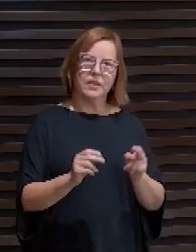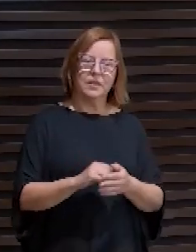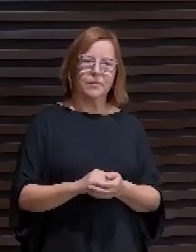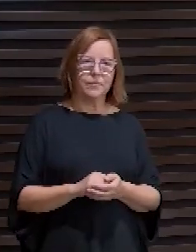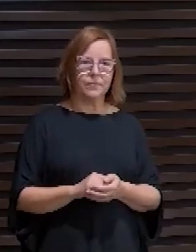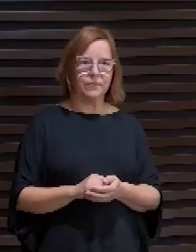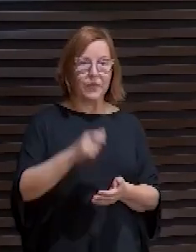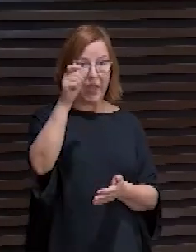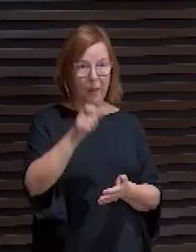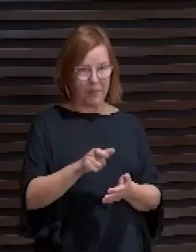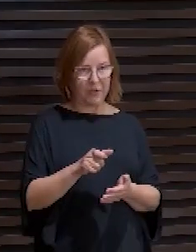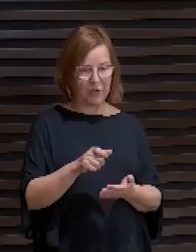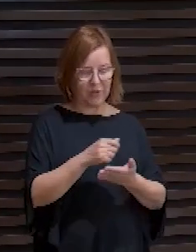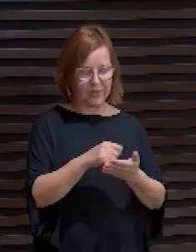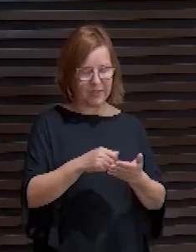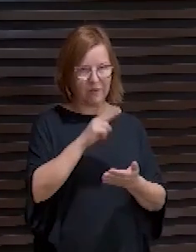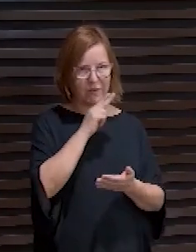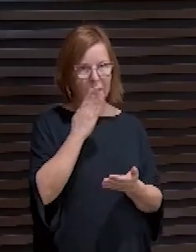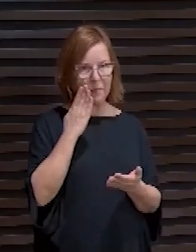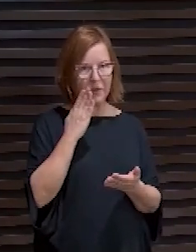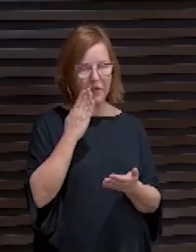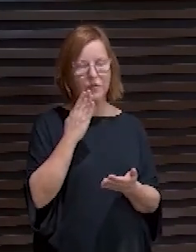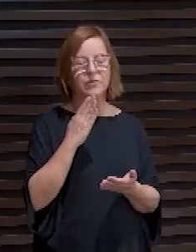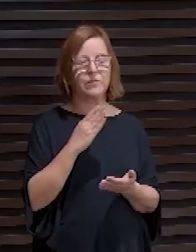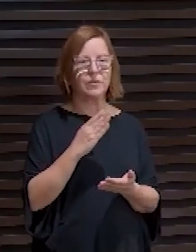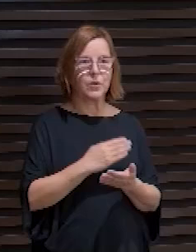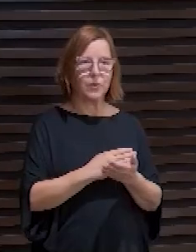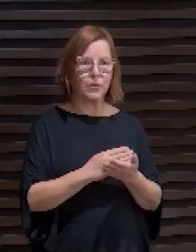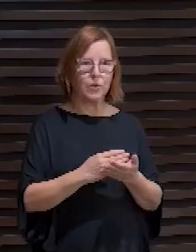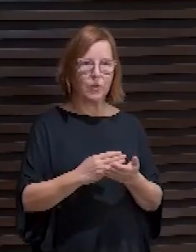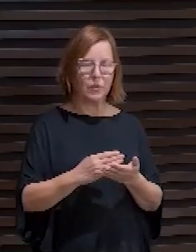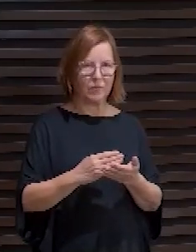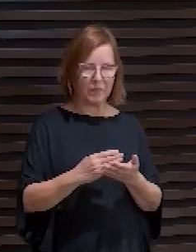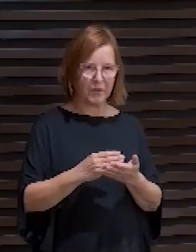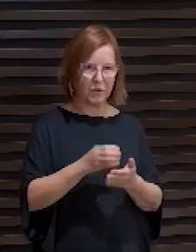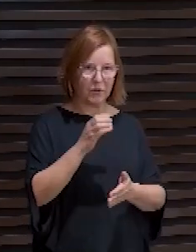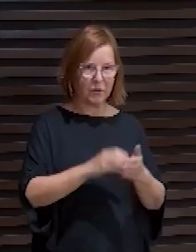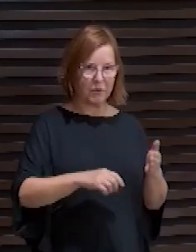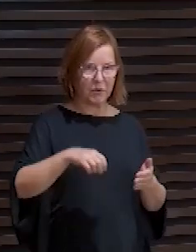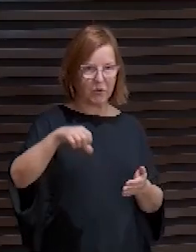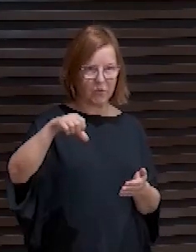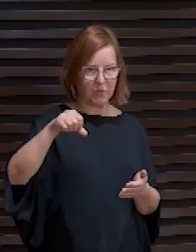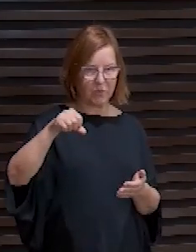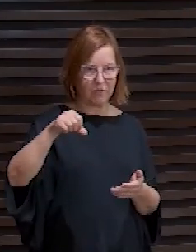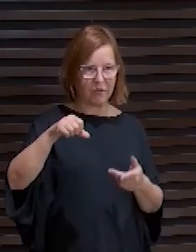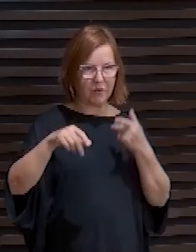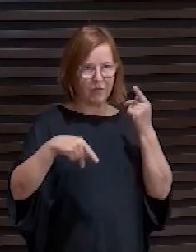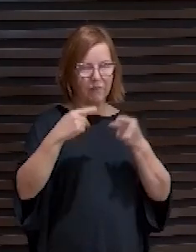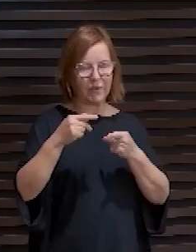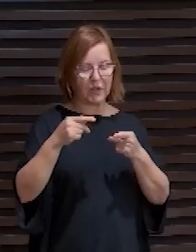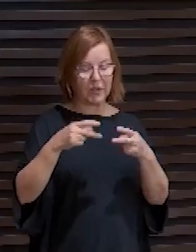da carta vem, desde o capítulo 9, no versículo 1, discorrendo sobre o santuário terreno e o